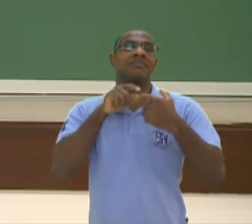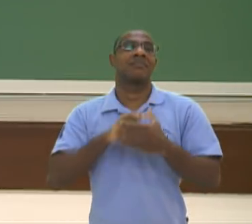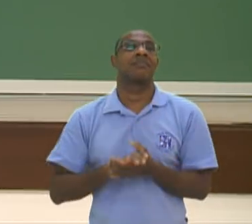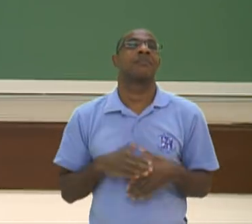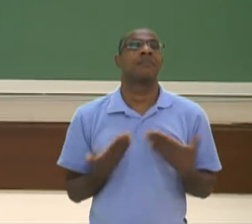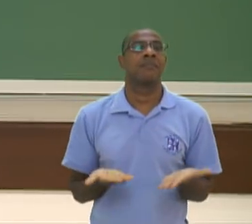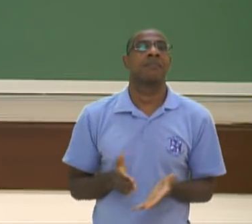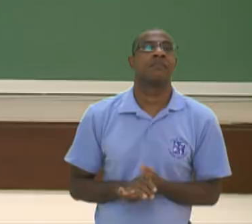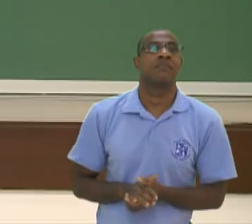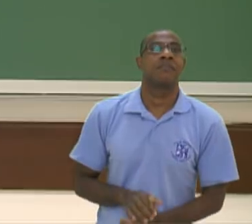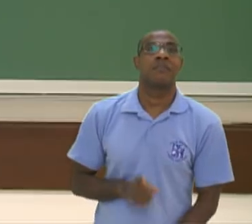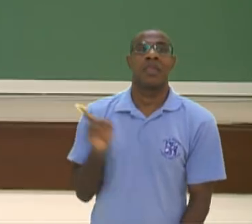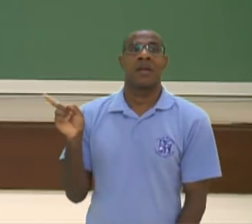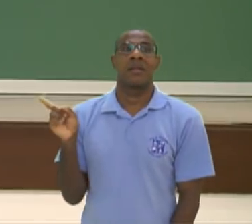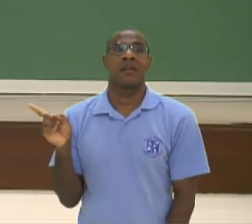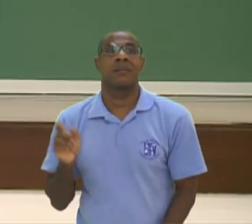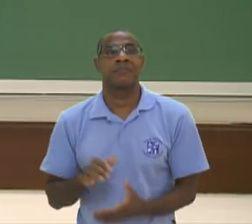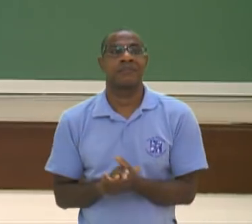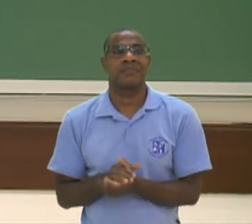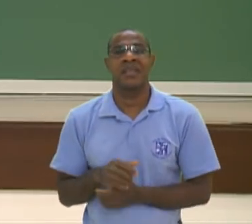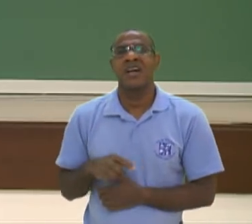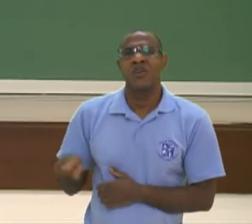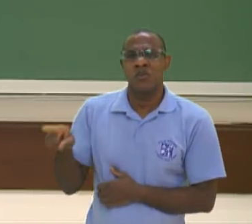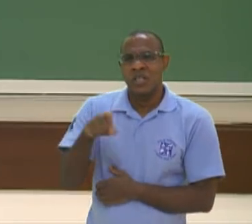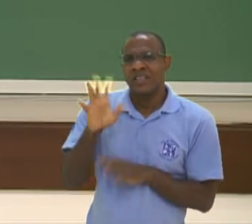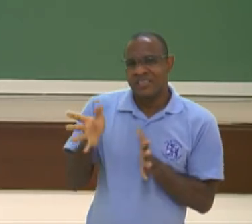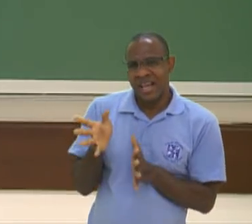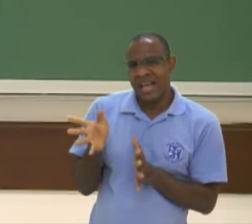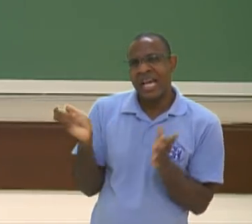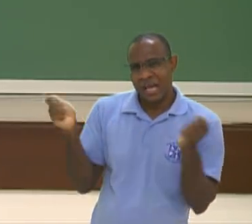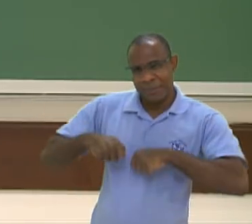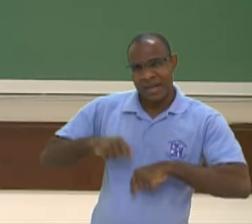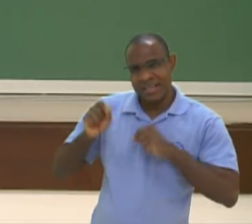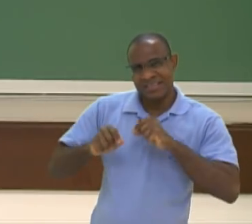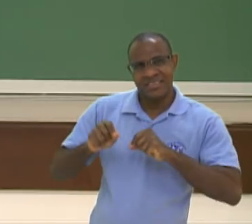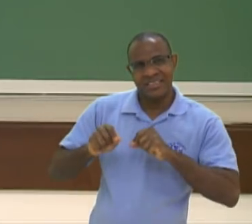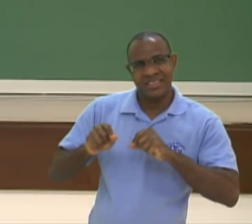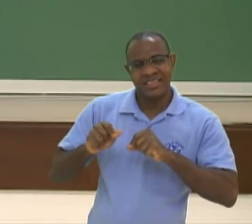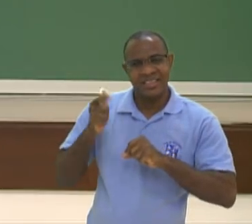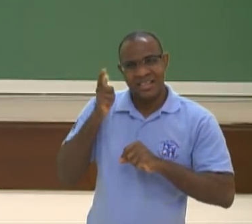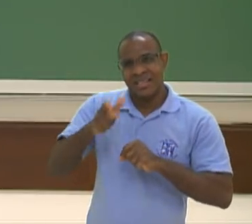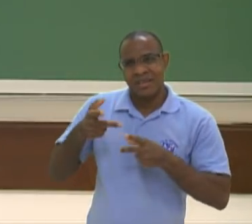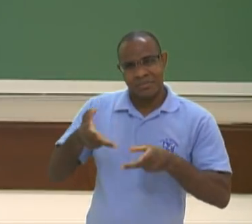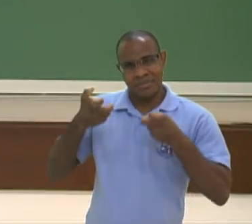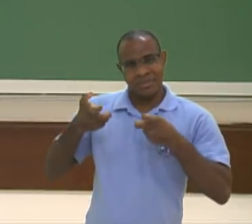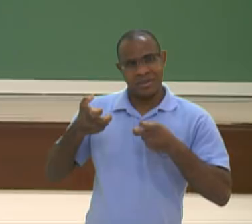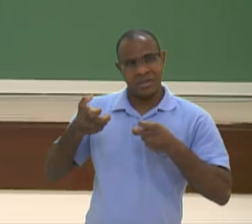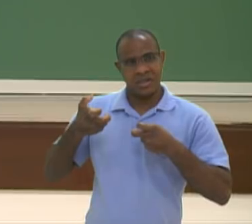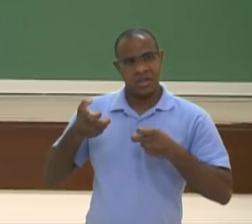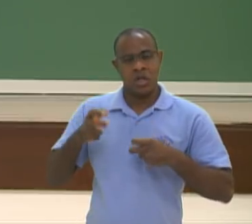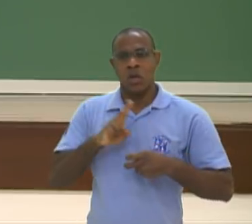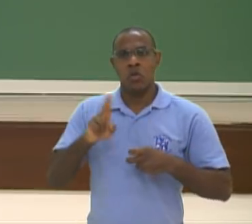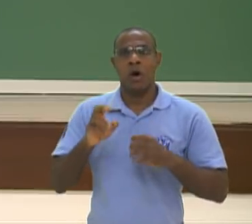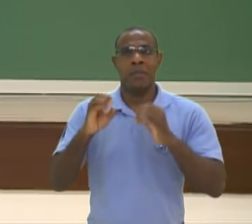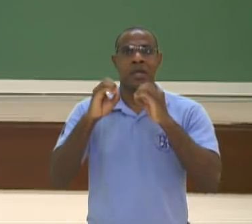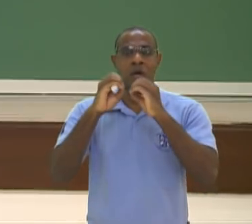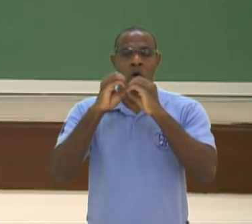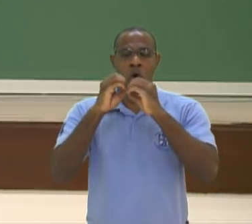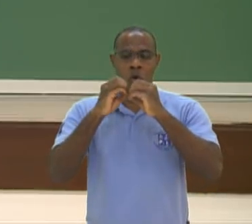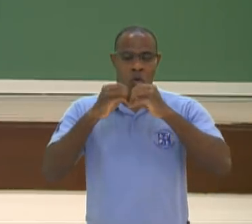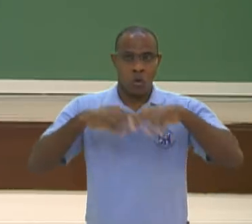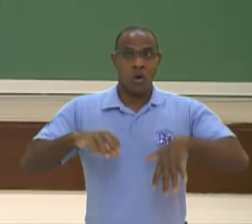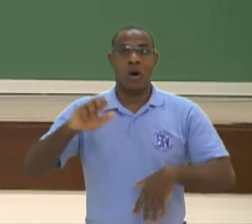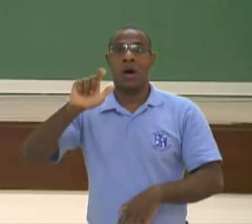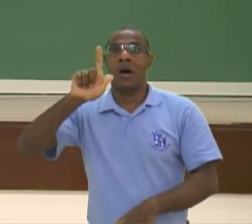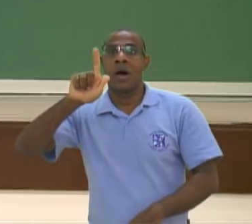aí, será que você já é capaz, já conseguiu assimilar o nome dessas glândulas? Não todas,